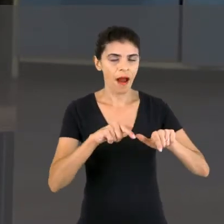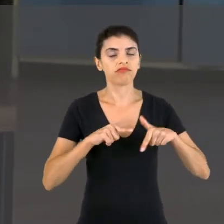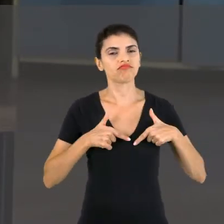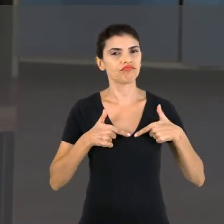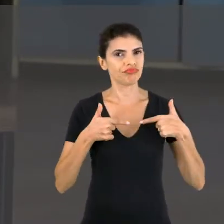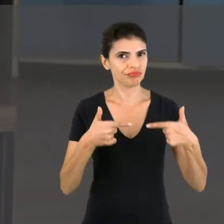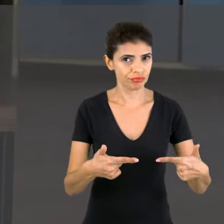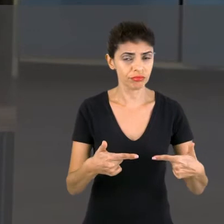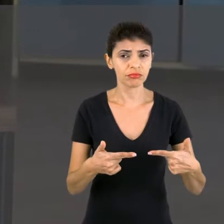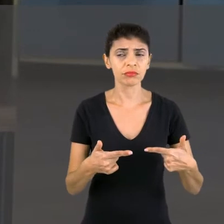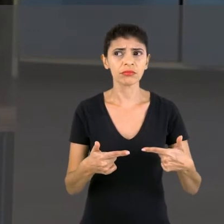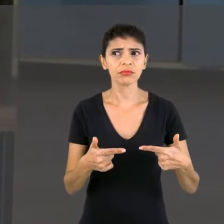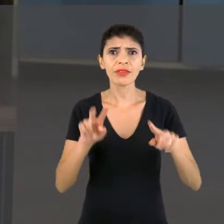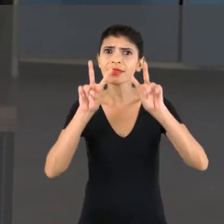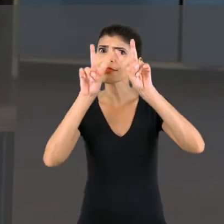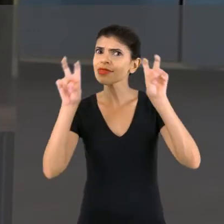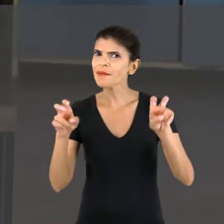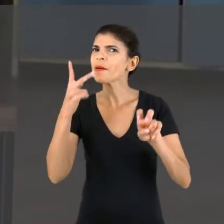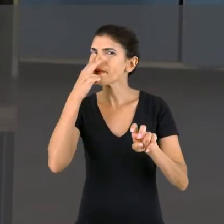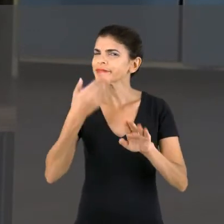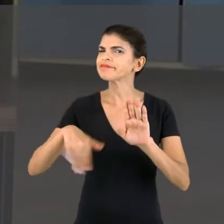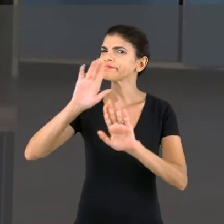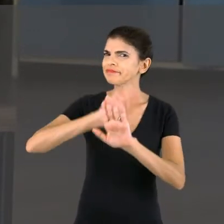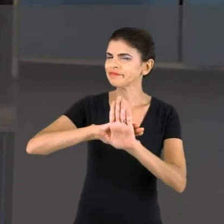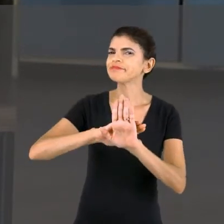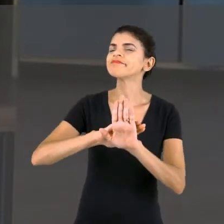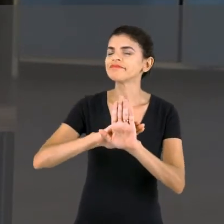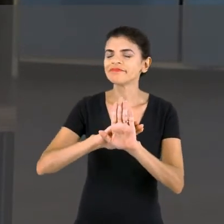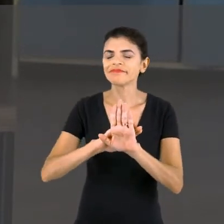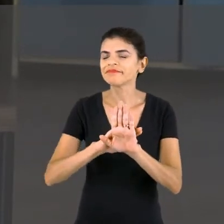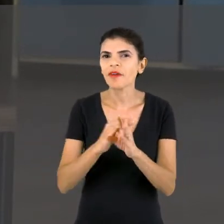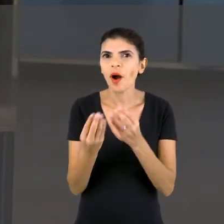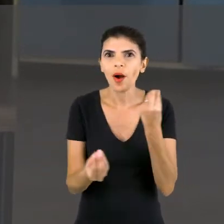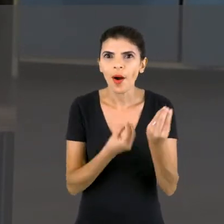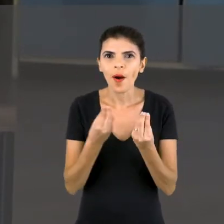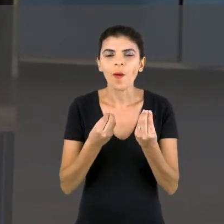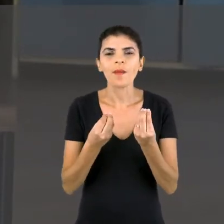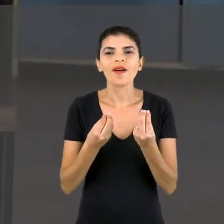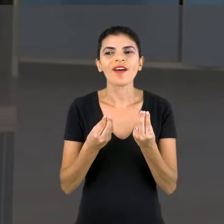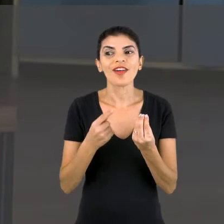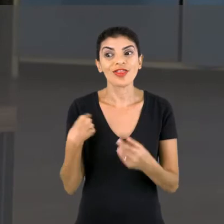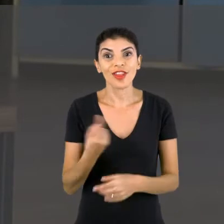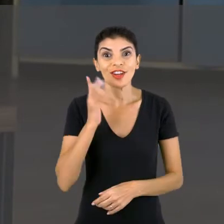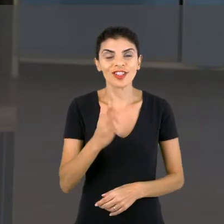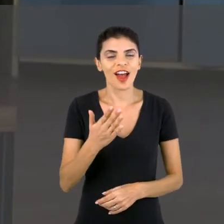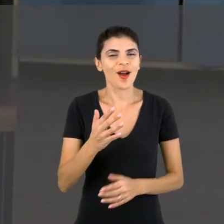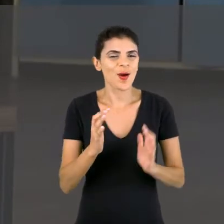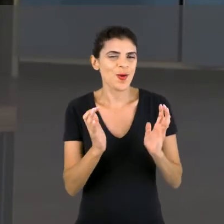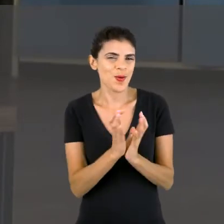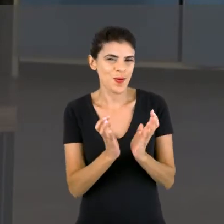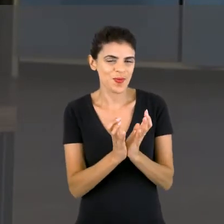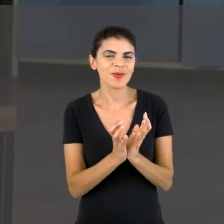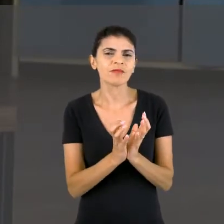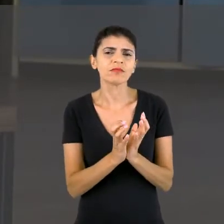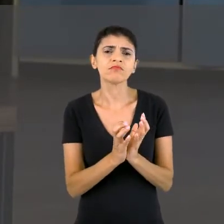atuação. Talvez seja o tema mais subjetivo, mas para a gente, enquanto